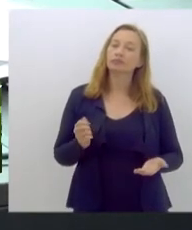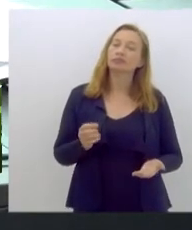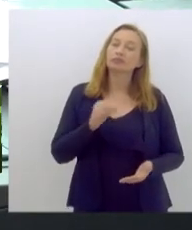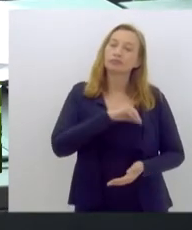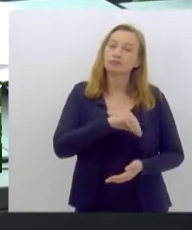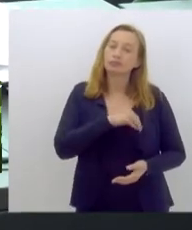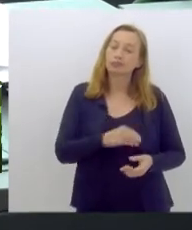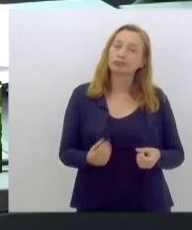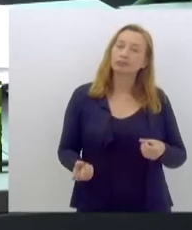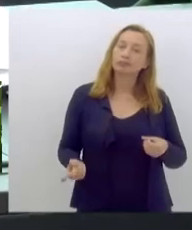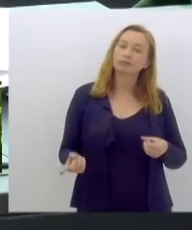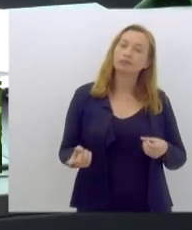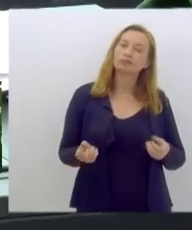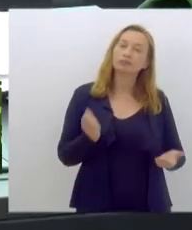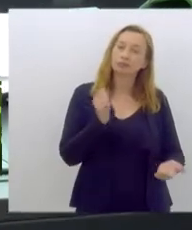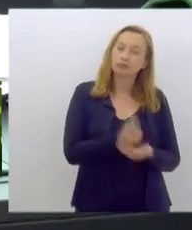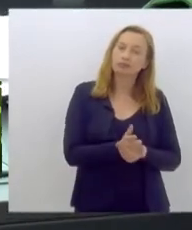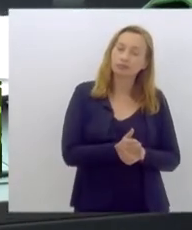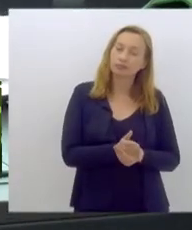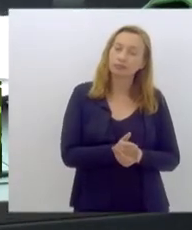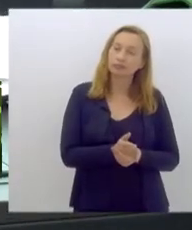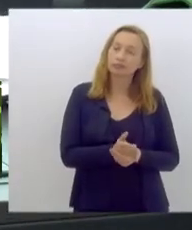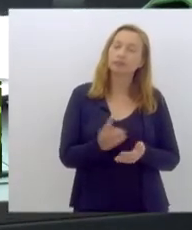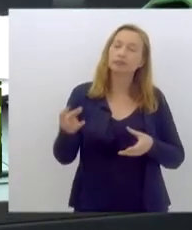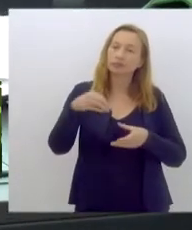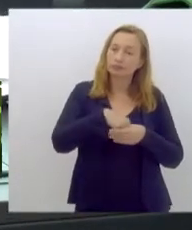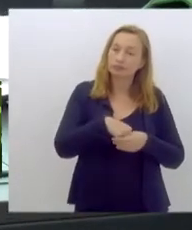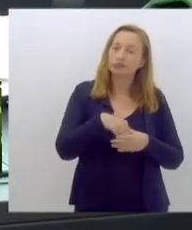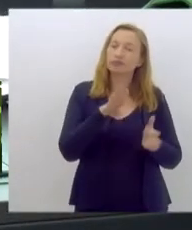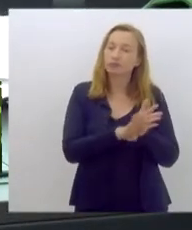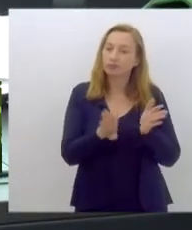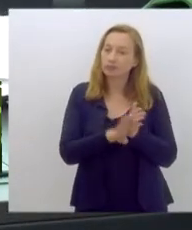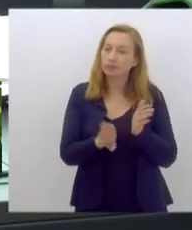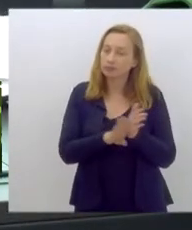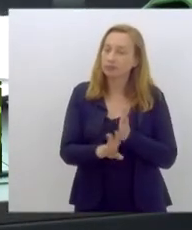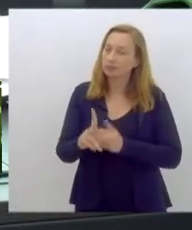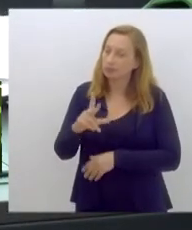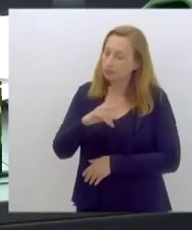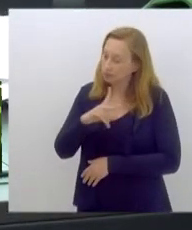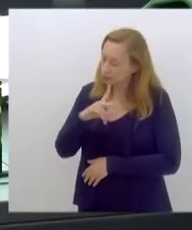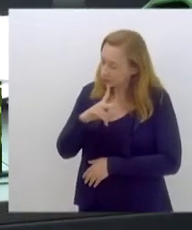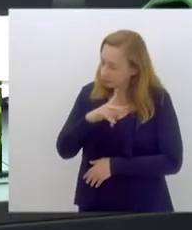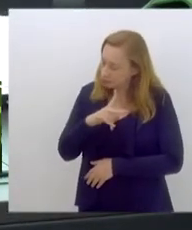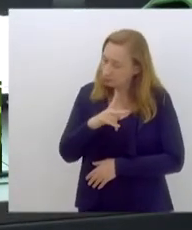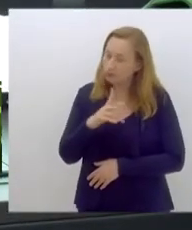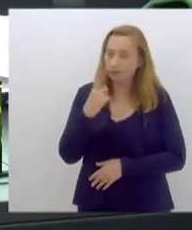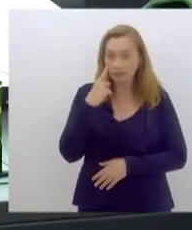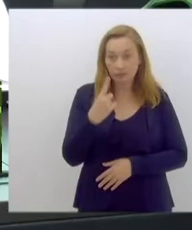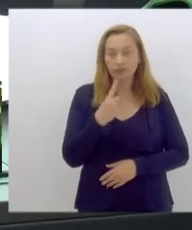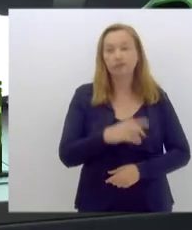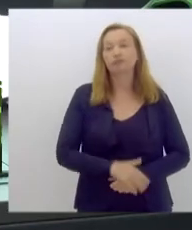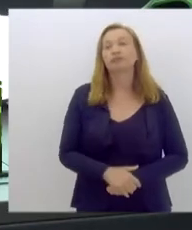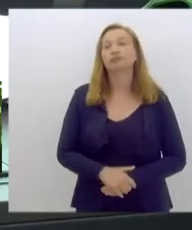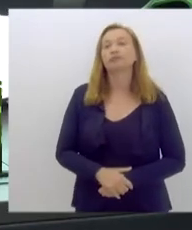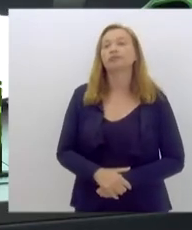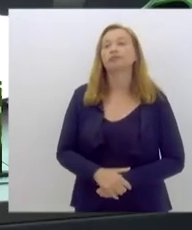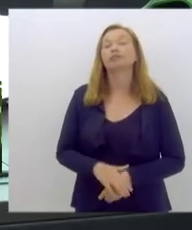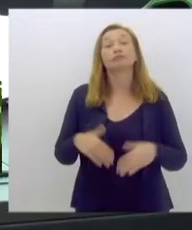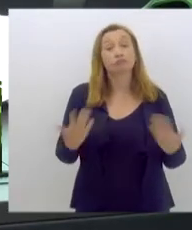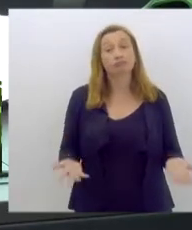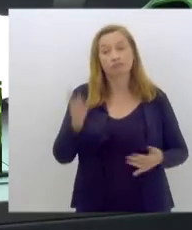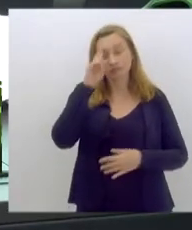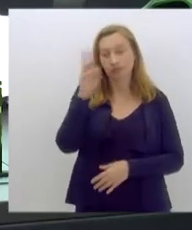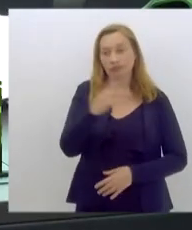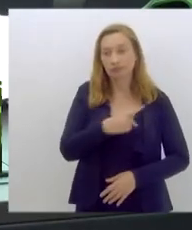reposição salarial está dentro dos gastos de pessoal previsto. Então, senhor